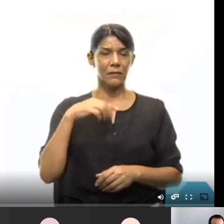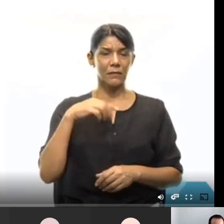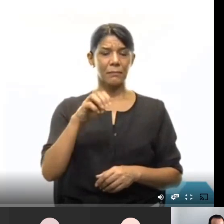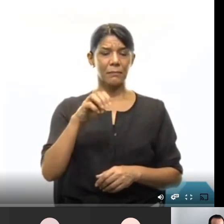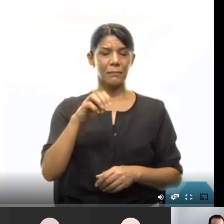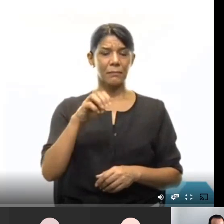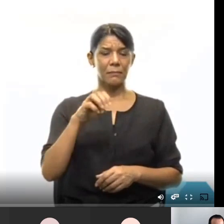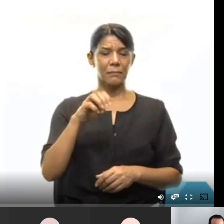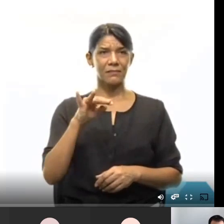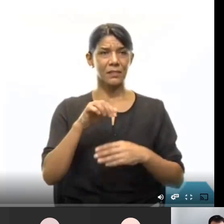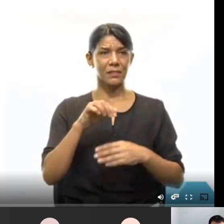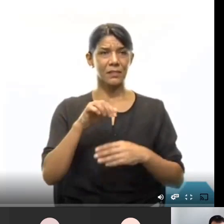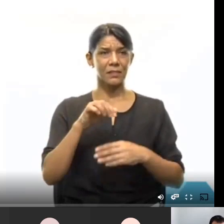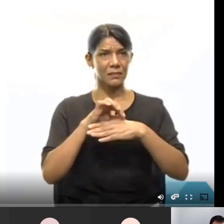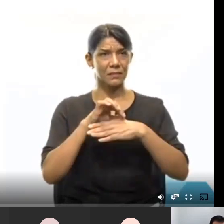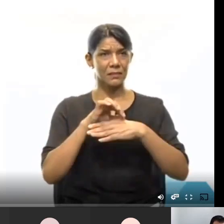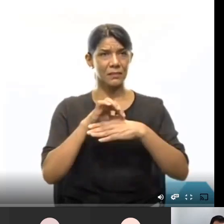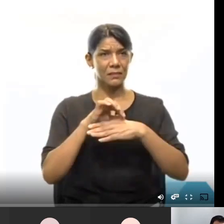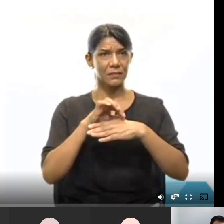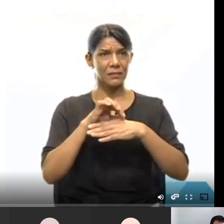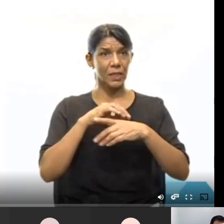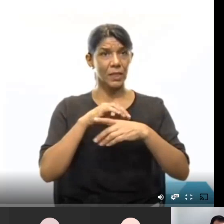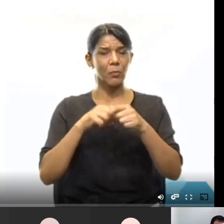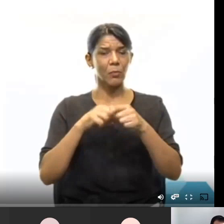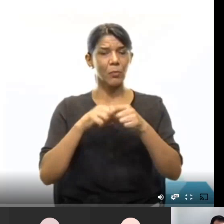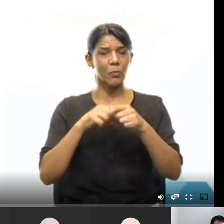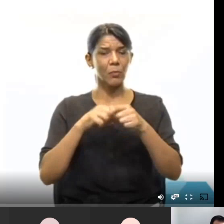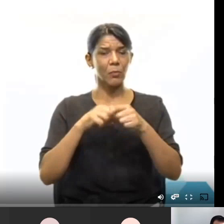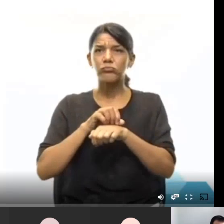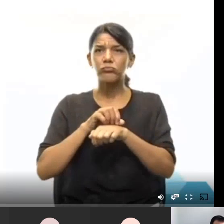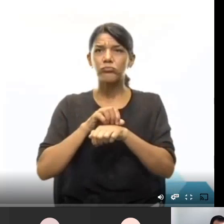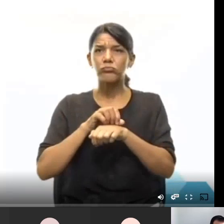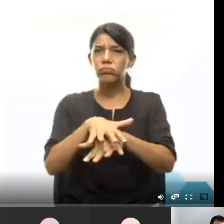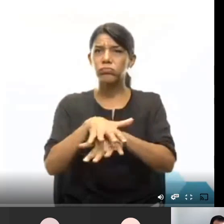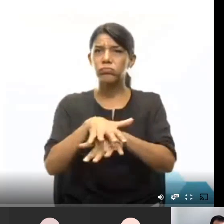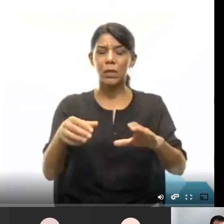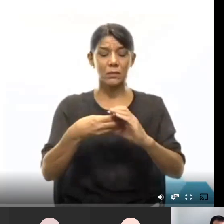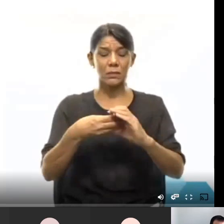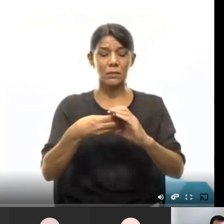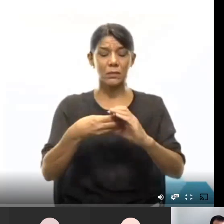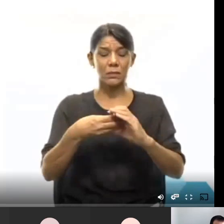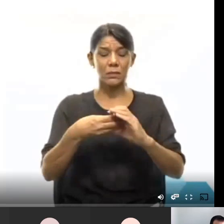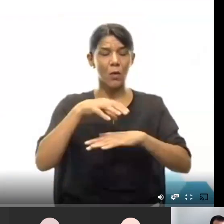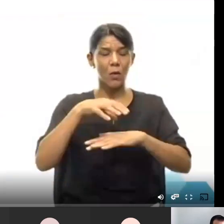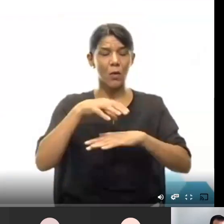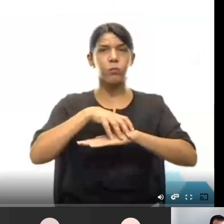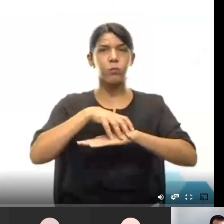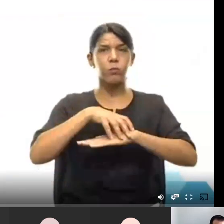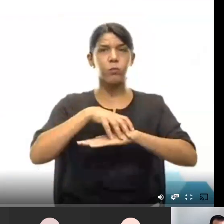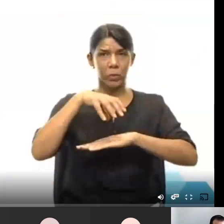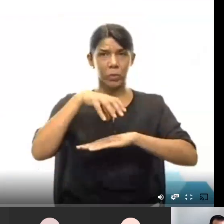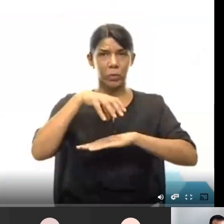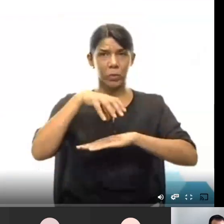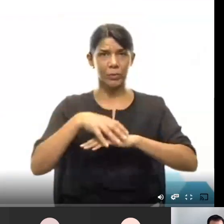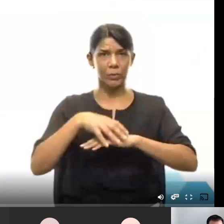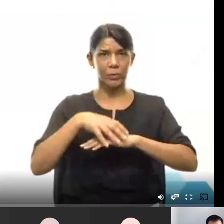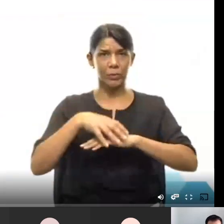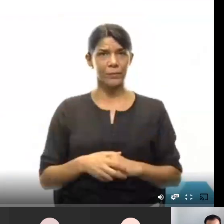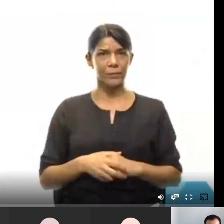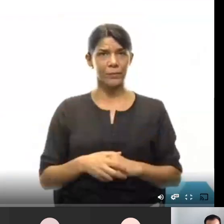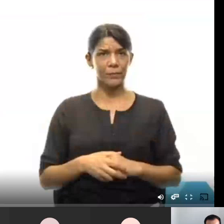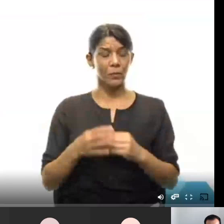neste tecido após a invasão das células tumorais nas vias linfáticas, ok? Então, um